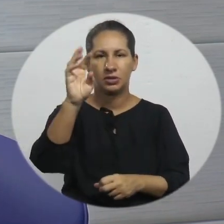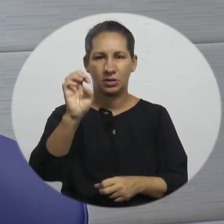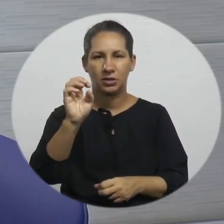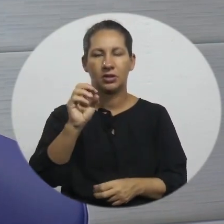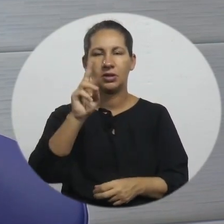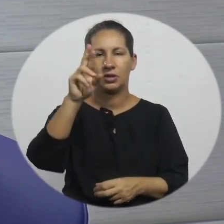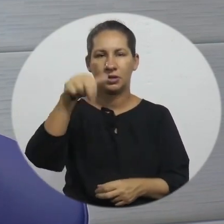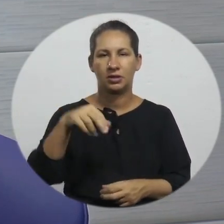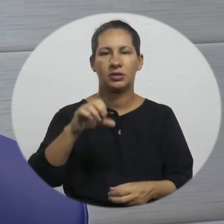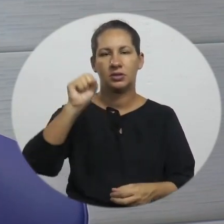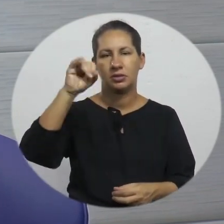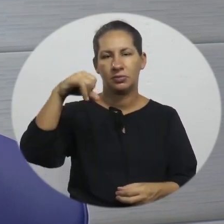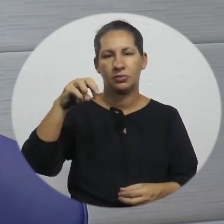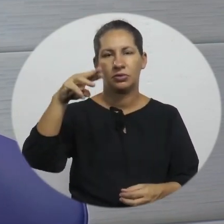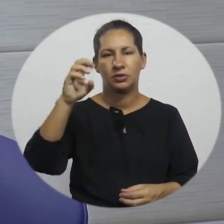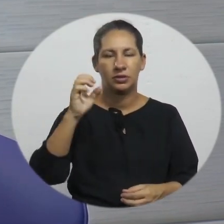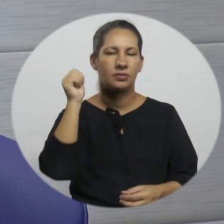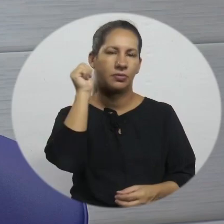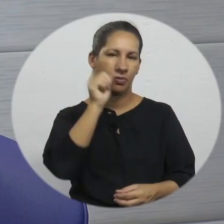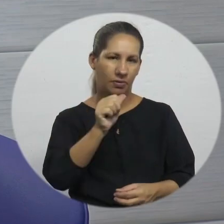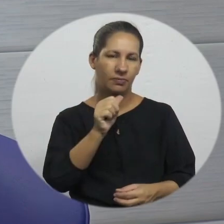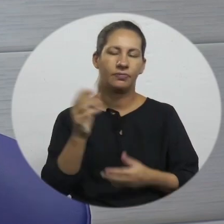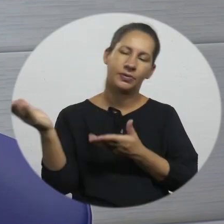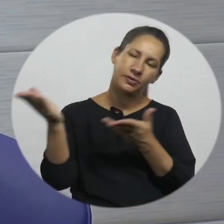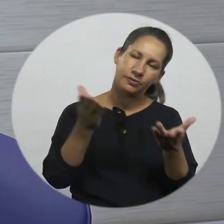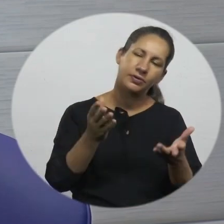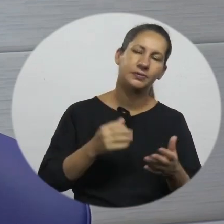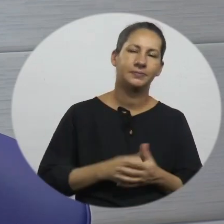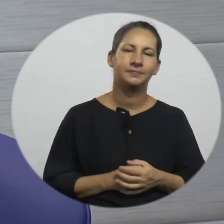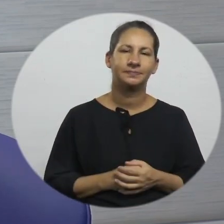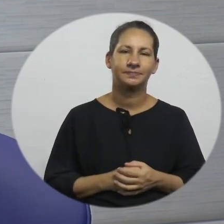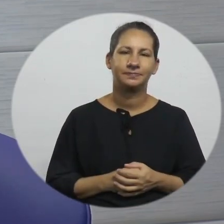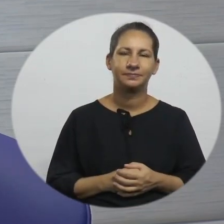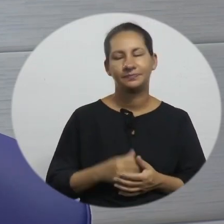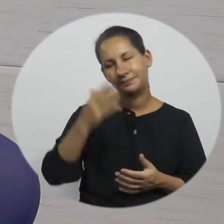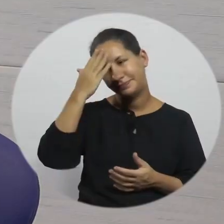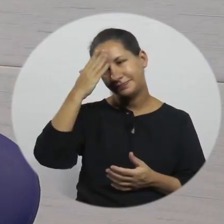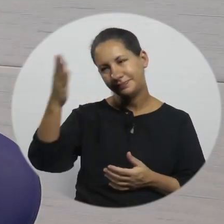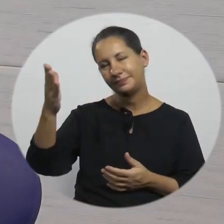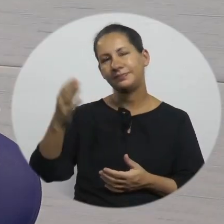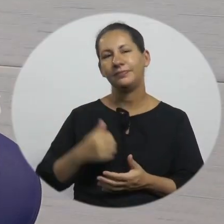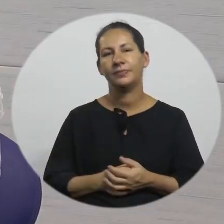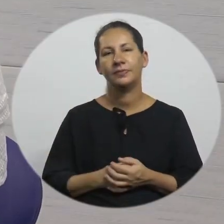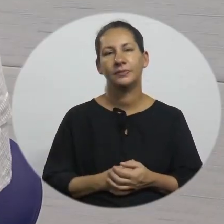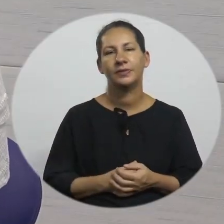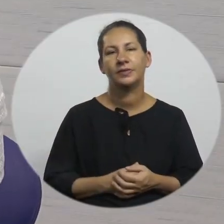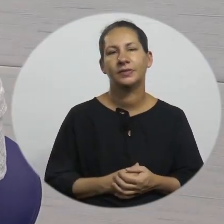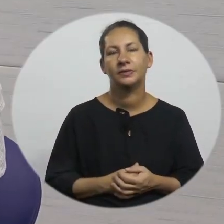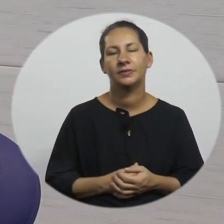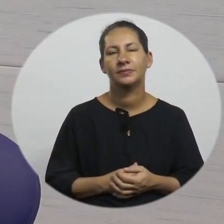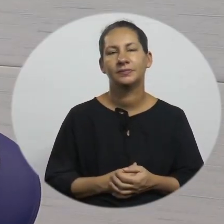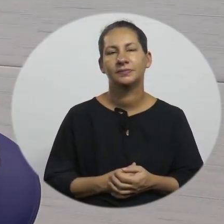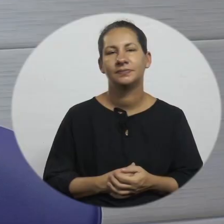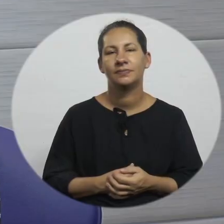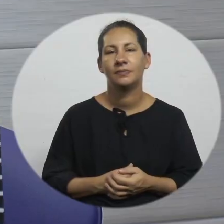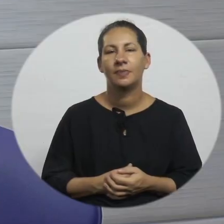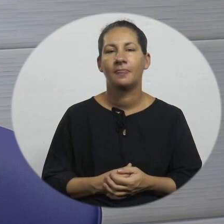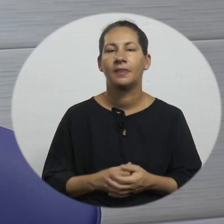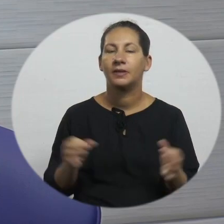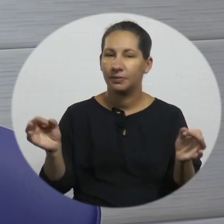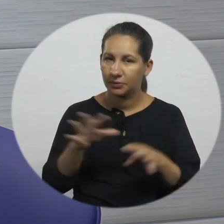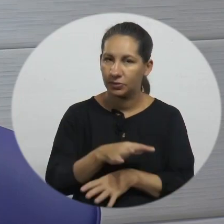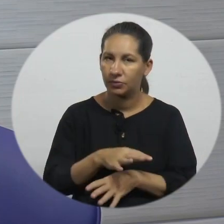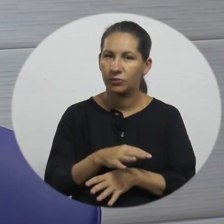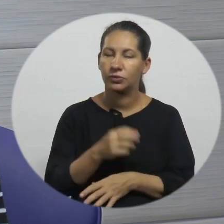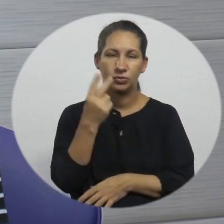do TRE-RN, Simone Mello, nossa convidada de hoje. Seja bem-vinda, Simone. Obrigada, sempre um prazer estar com você.